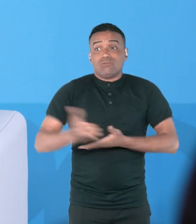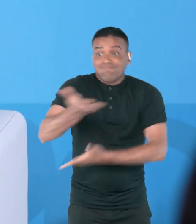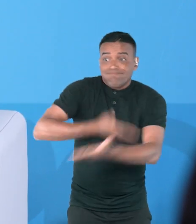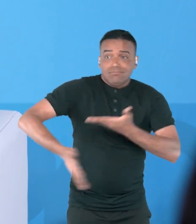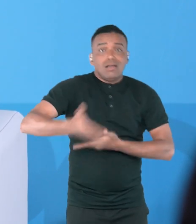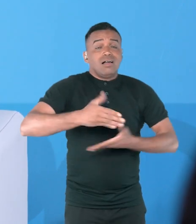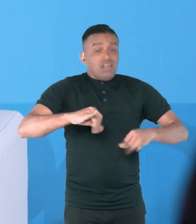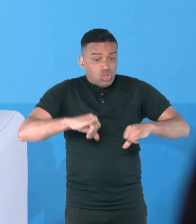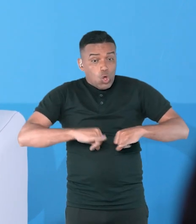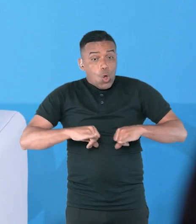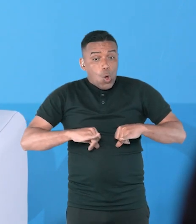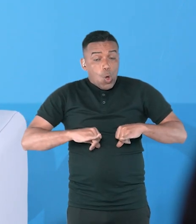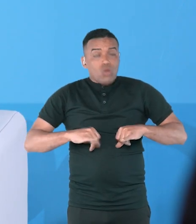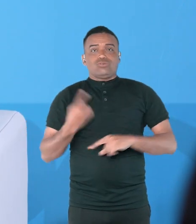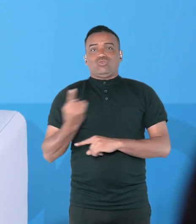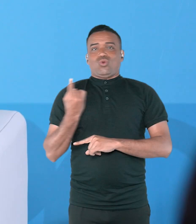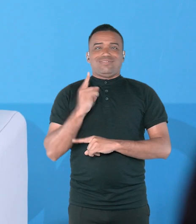Partilhada, a dor ao menos deixa de ser um exílio.